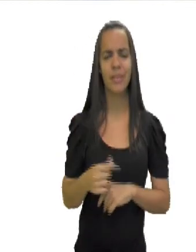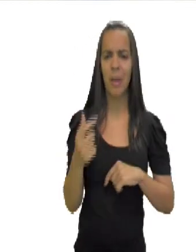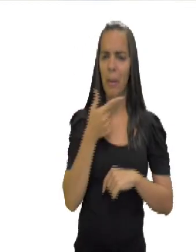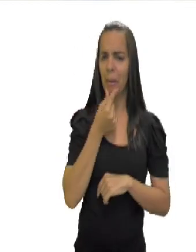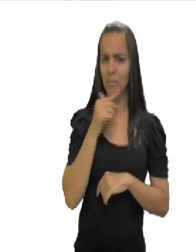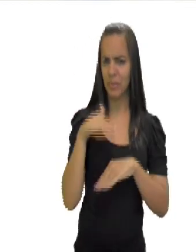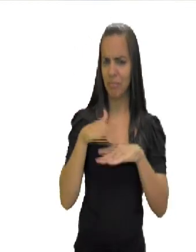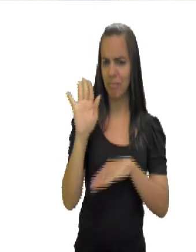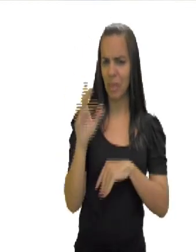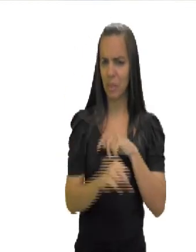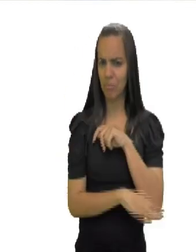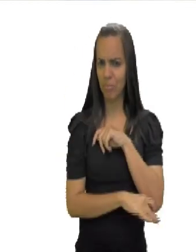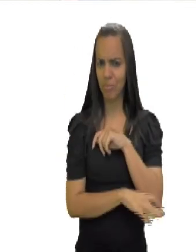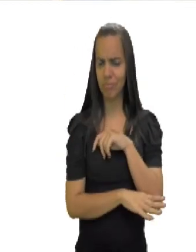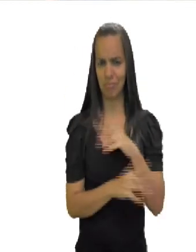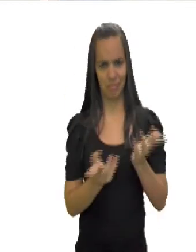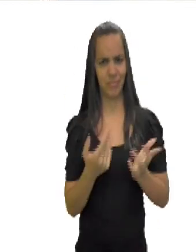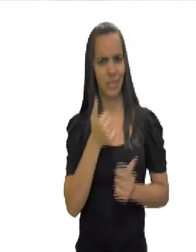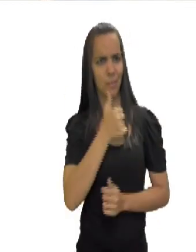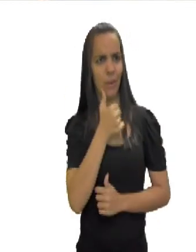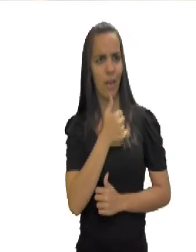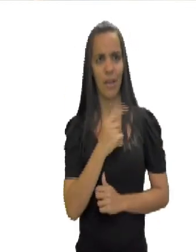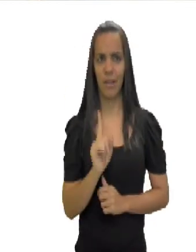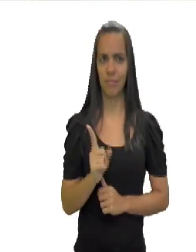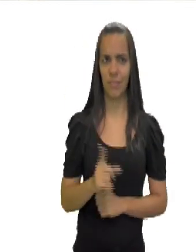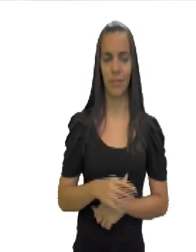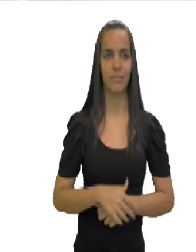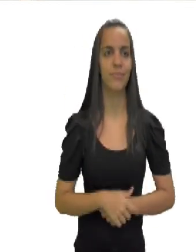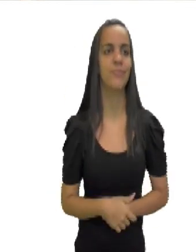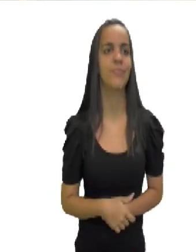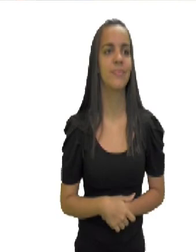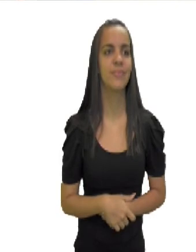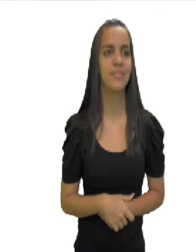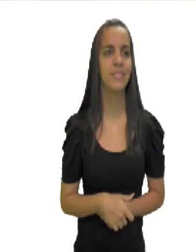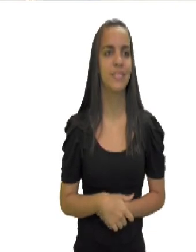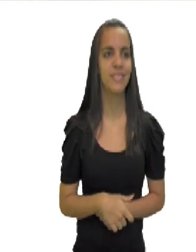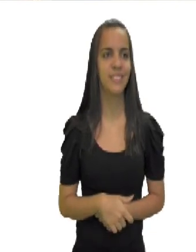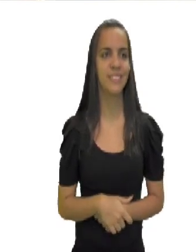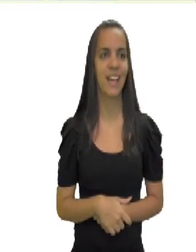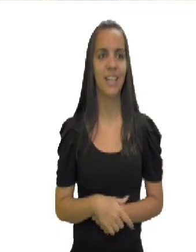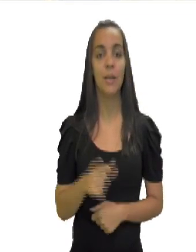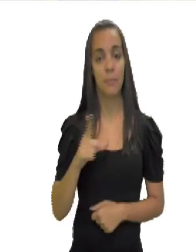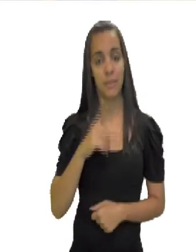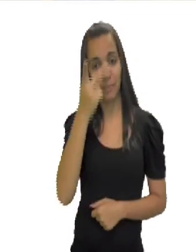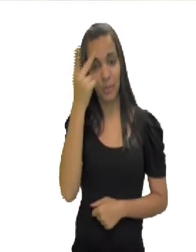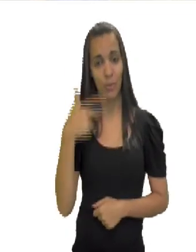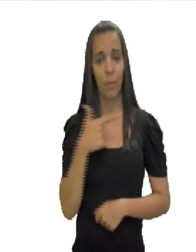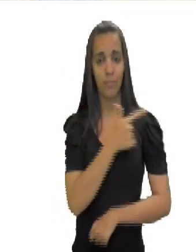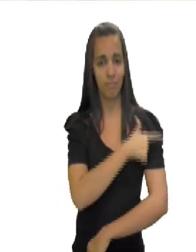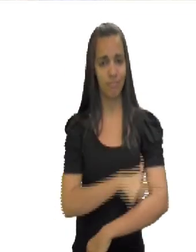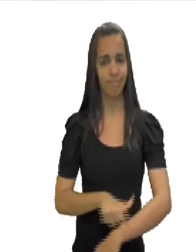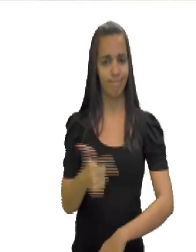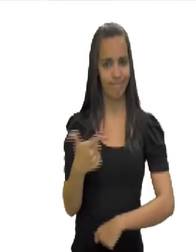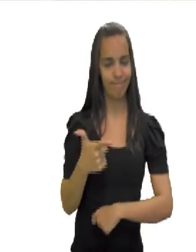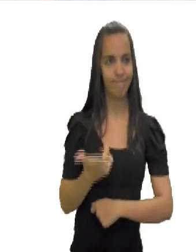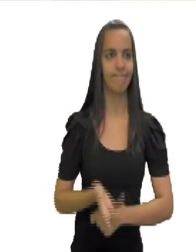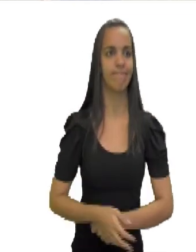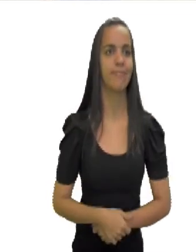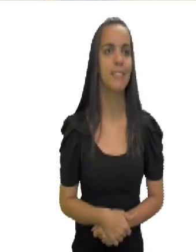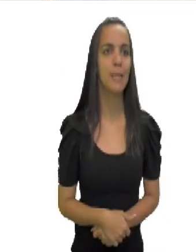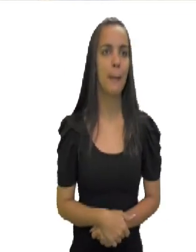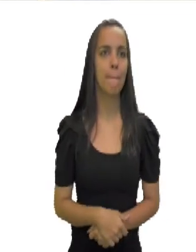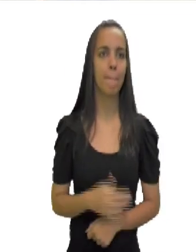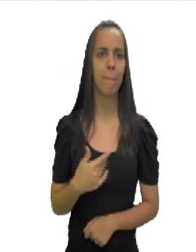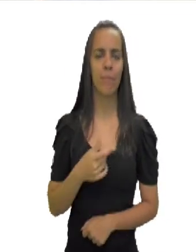gente pensa que sim, né? Mas na verdade, não. Ele só é mais mal educado um pouco.